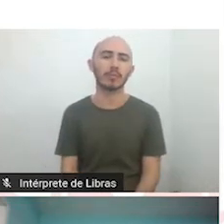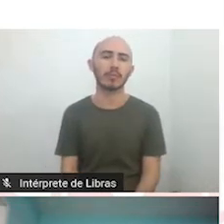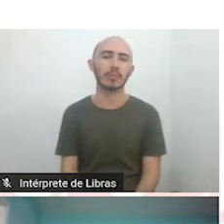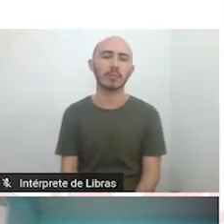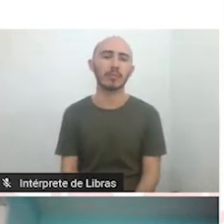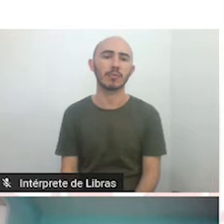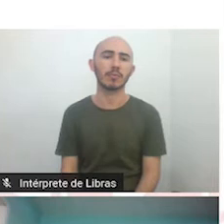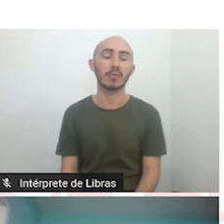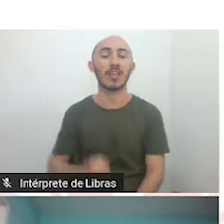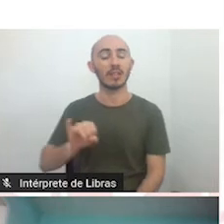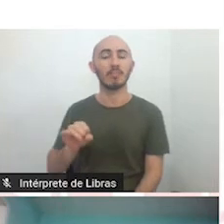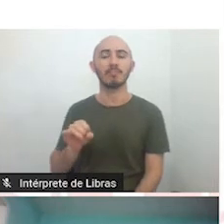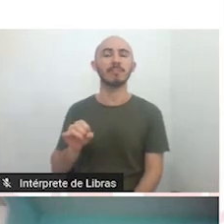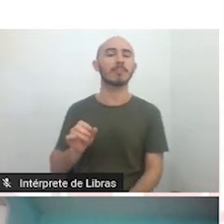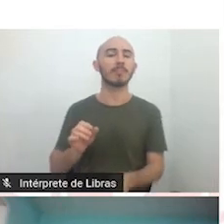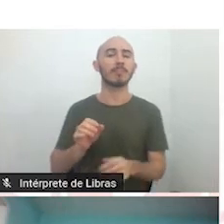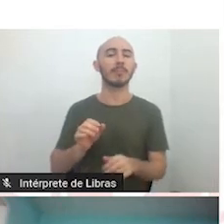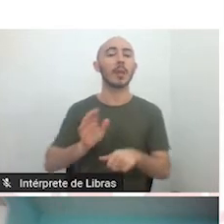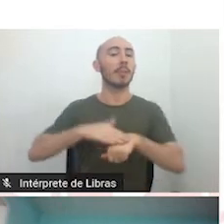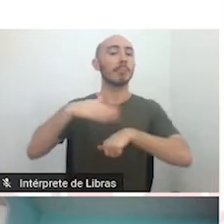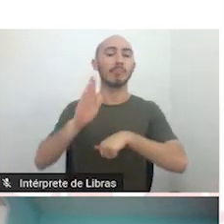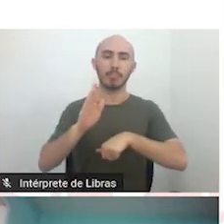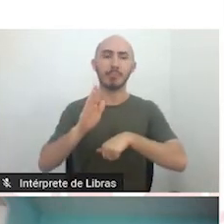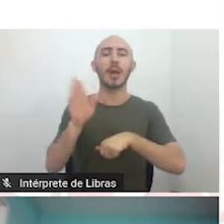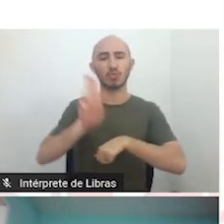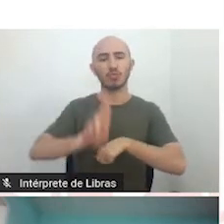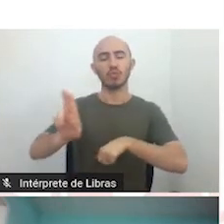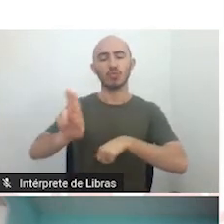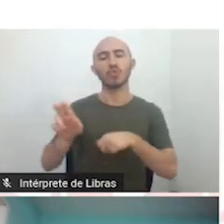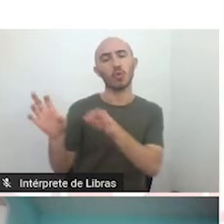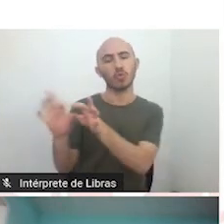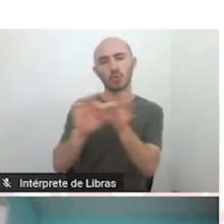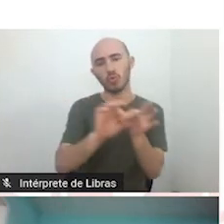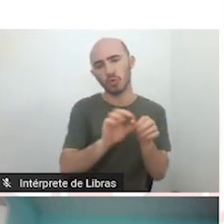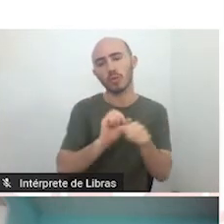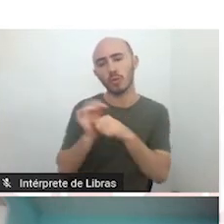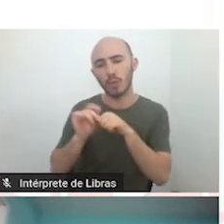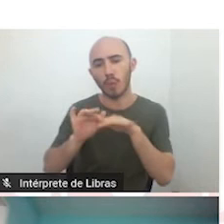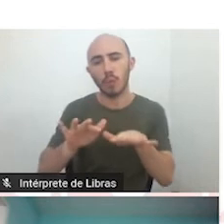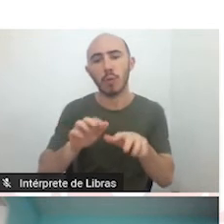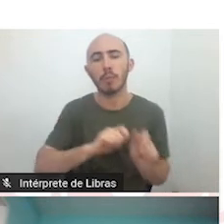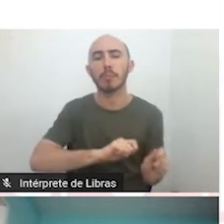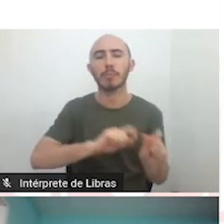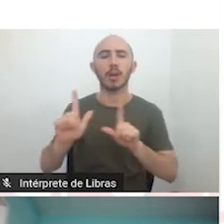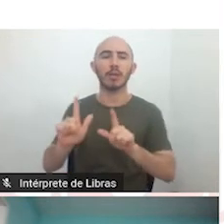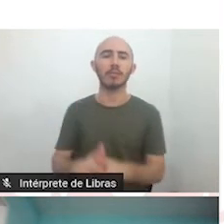mais evidência assim, na comunidade científica durante a pandemia. Certo? Pode passar.